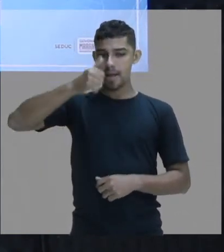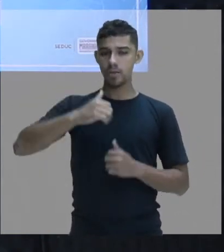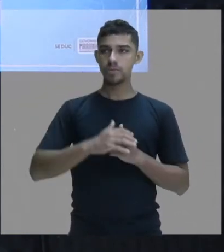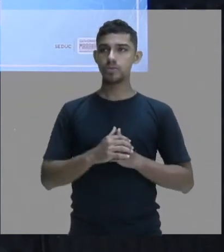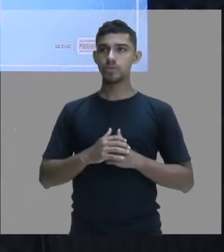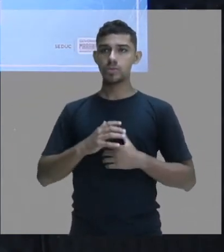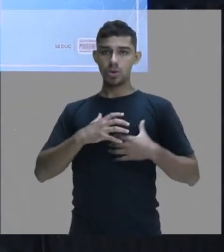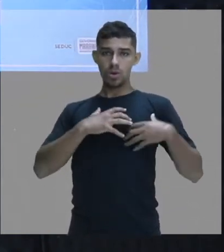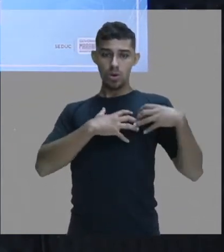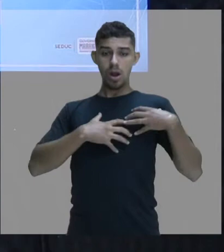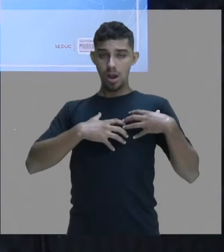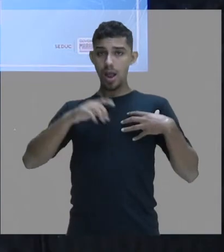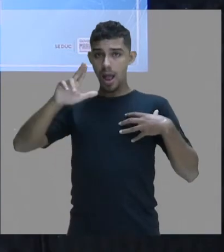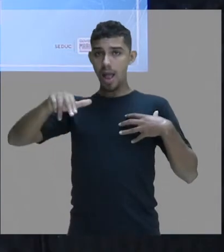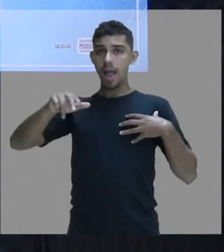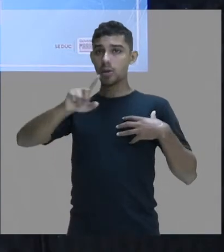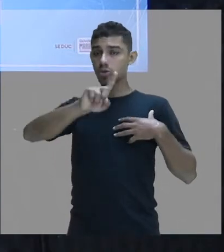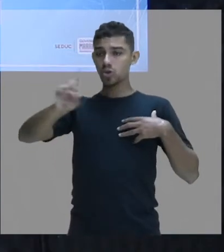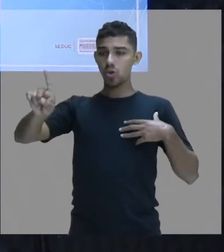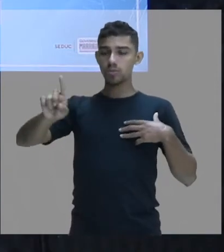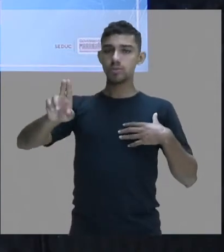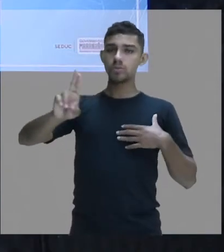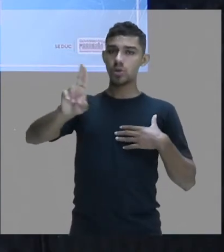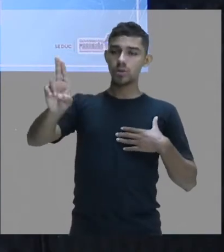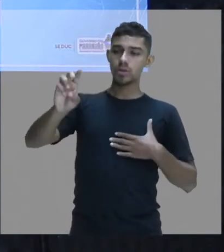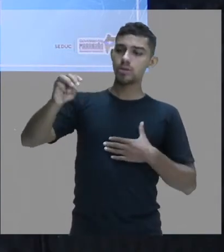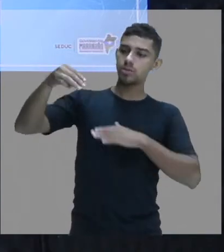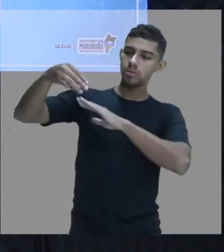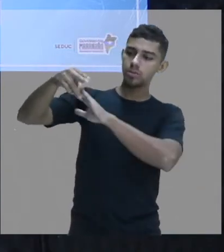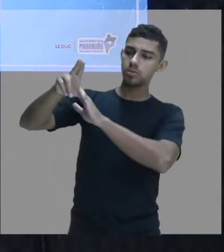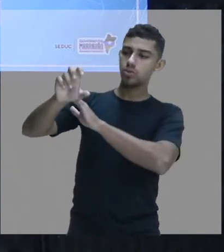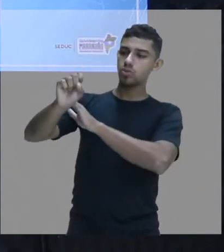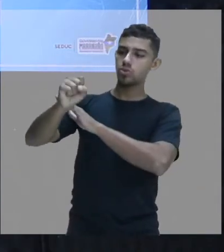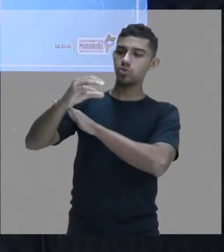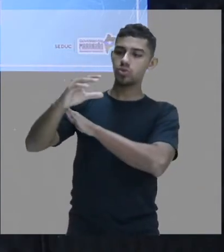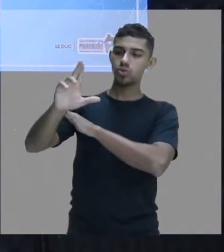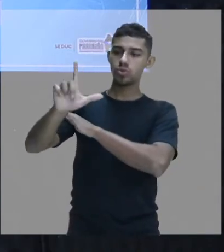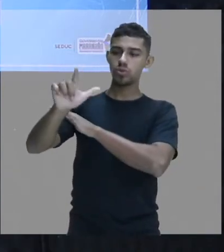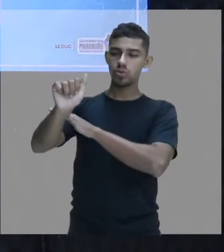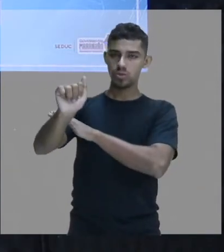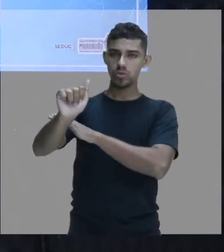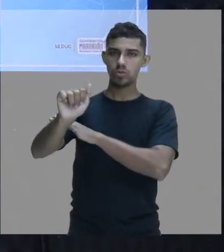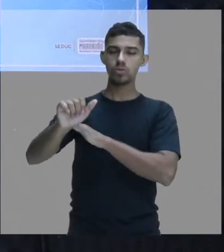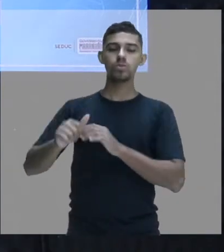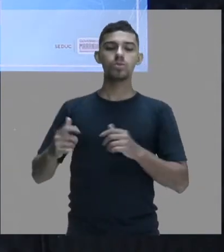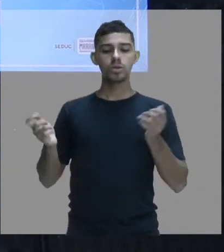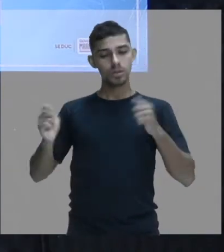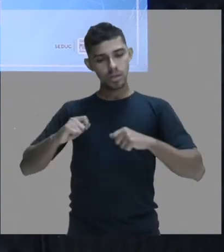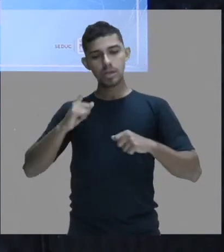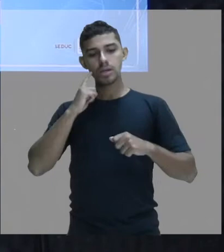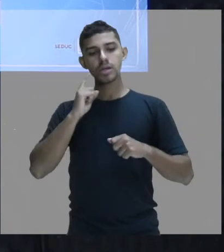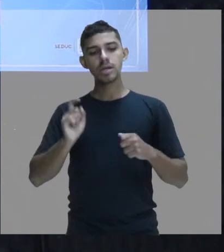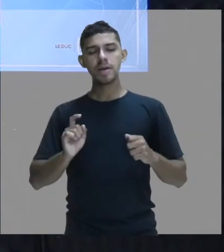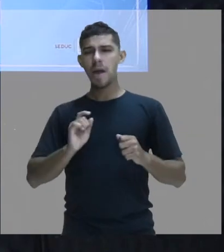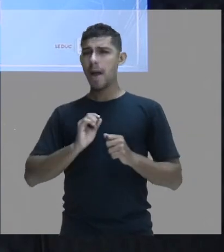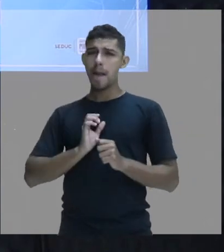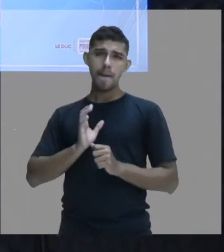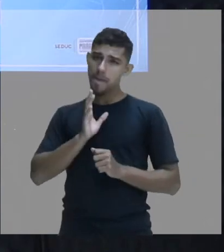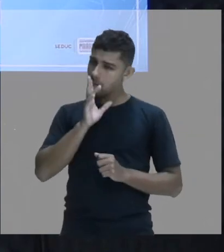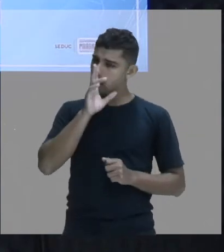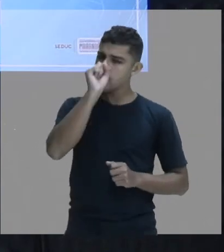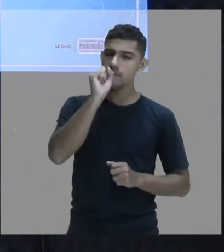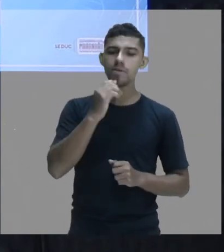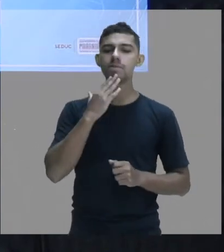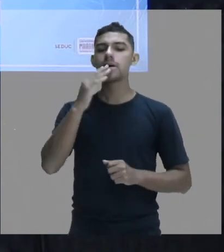É um músculo, o coração é um músculo, então esse músculo ele vai ter mais força. Então, quando ele executar uma sístole, ele vai ser mais